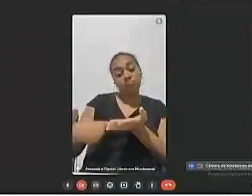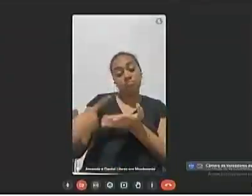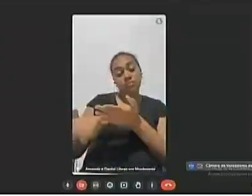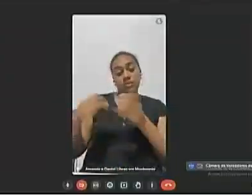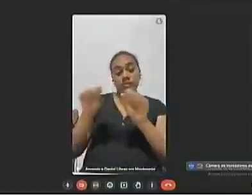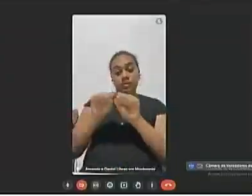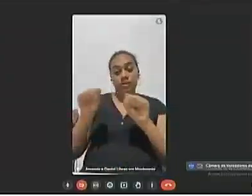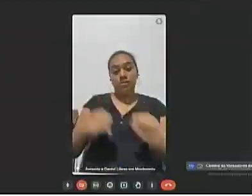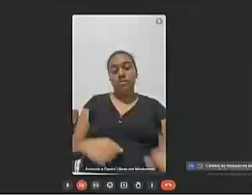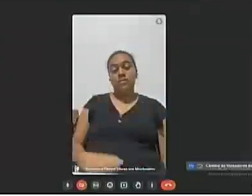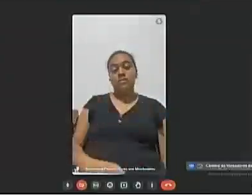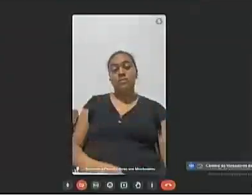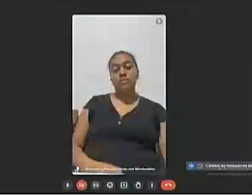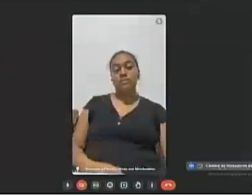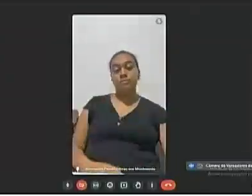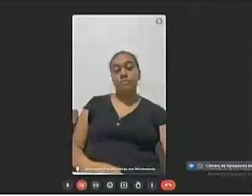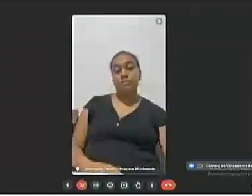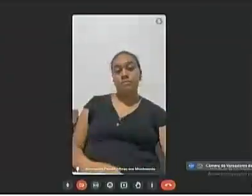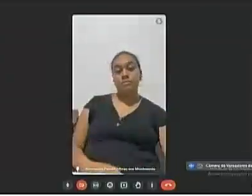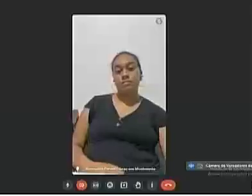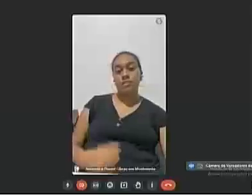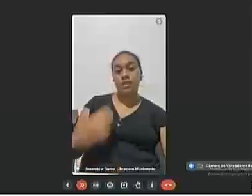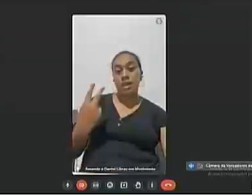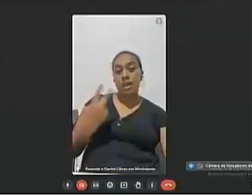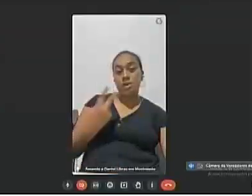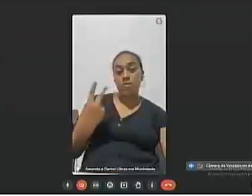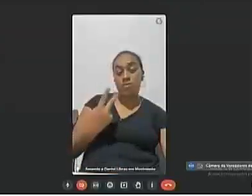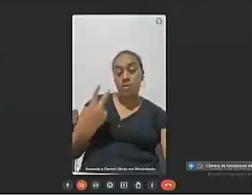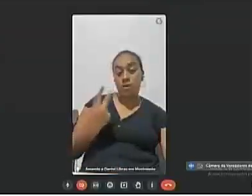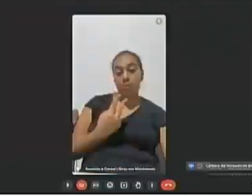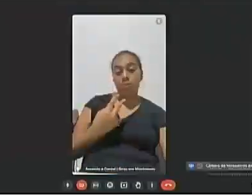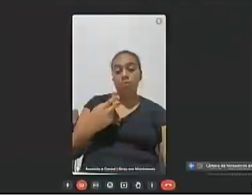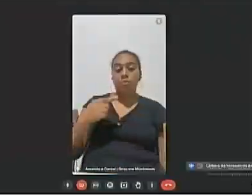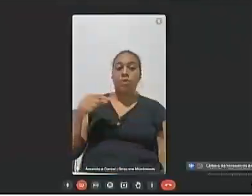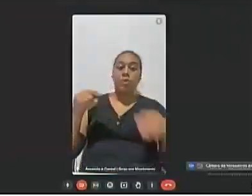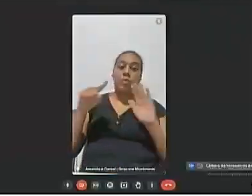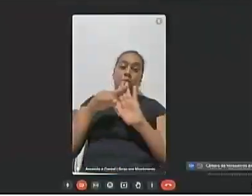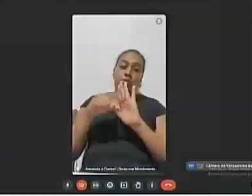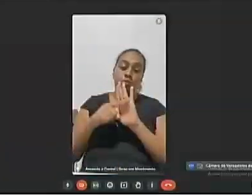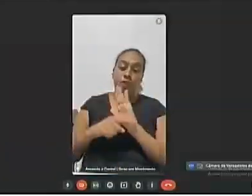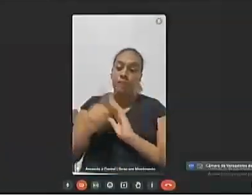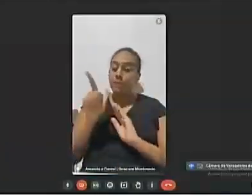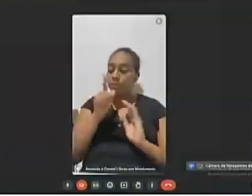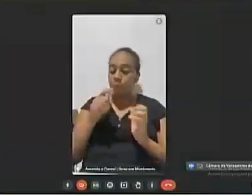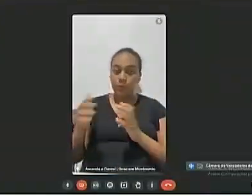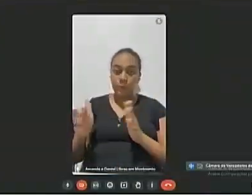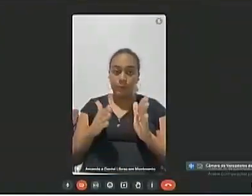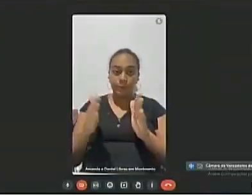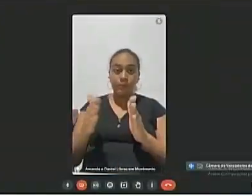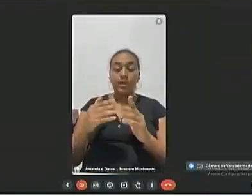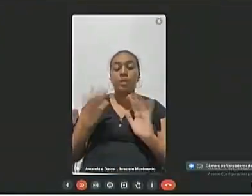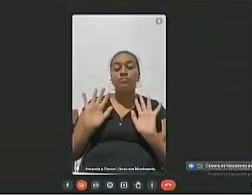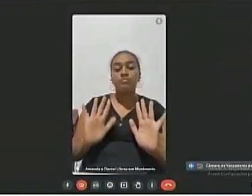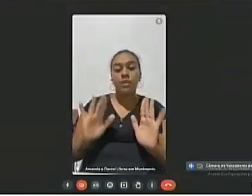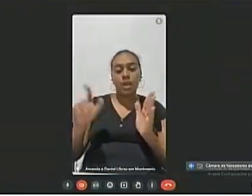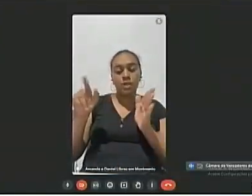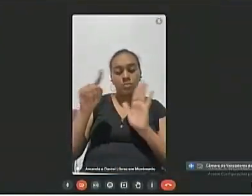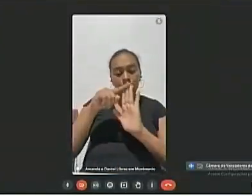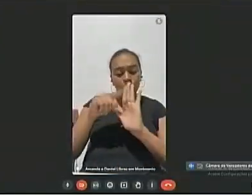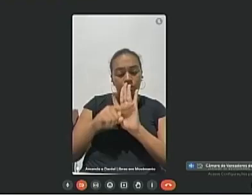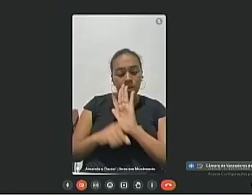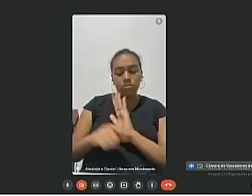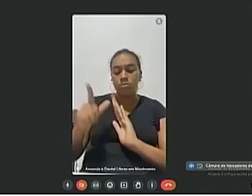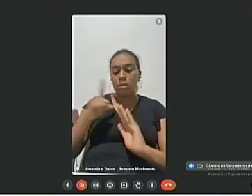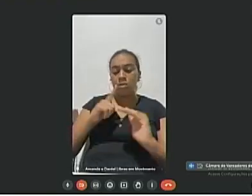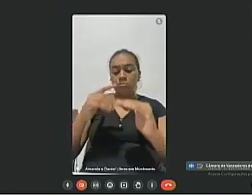proporções. Então vamos ao segundo projeto, projeto de aceleração do fluxo do Rio Iguaçu. Esse projeto consiste em rebaixar o nível da